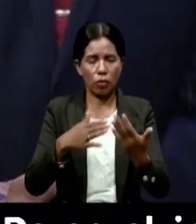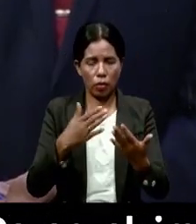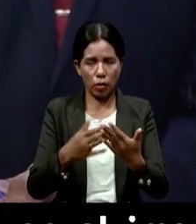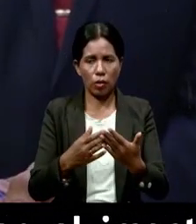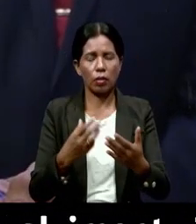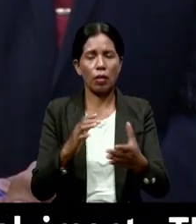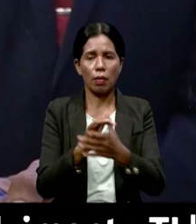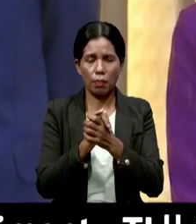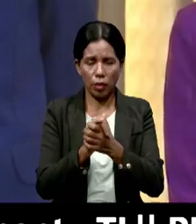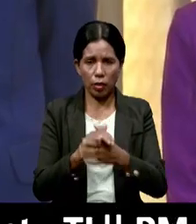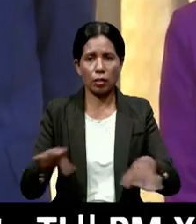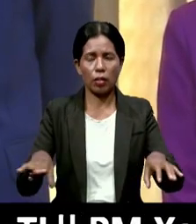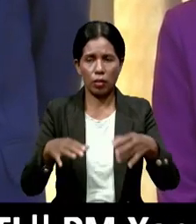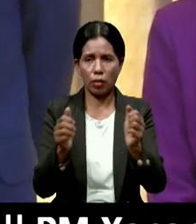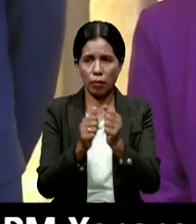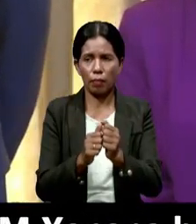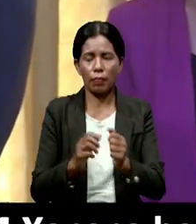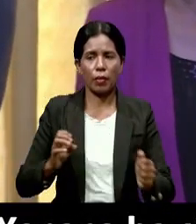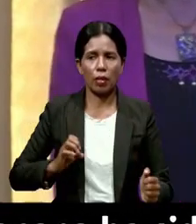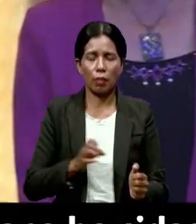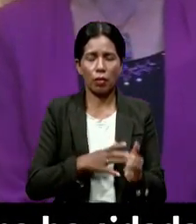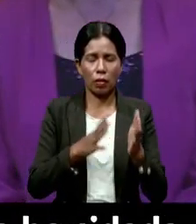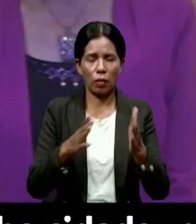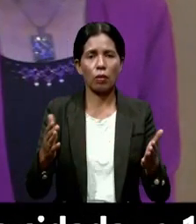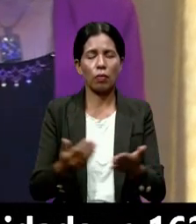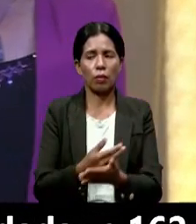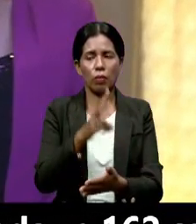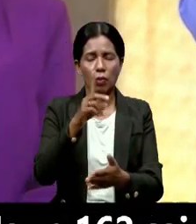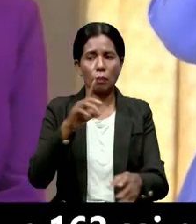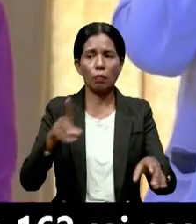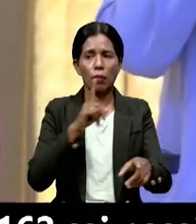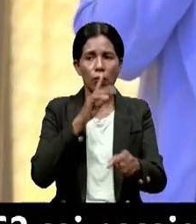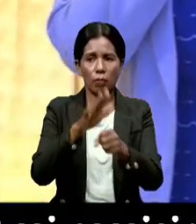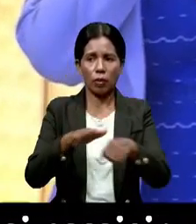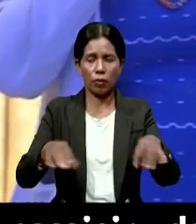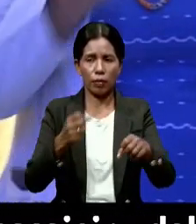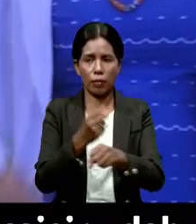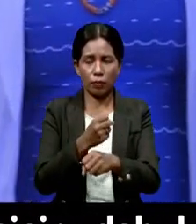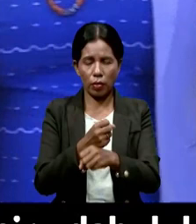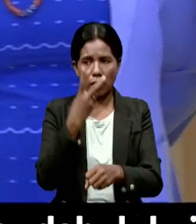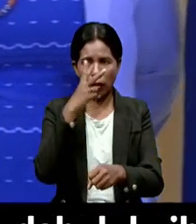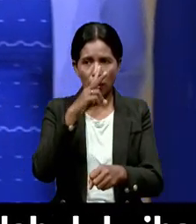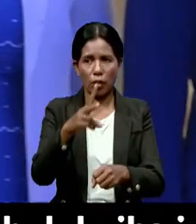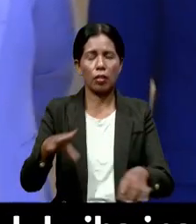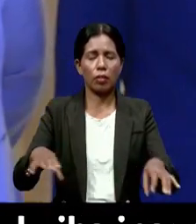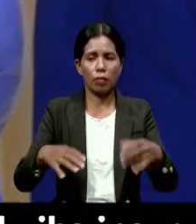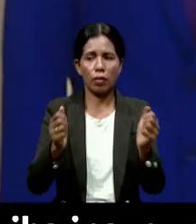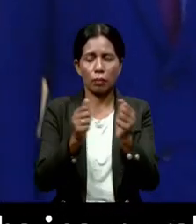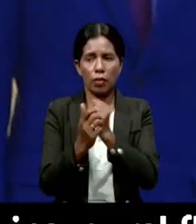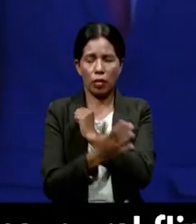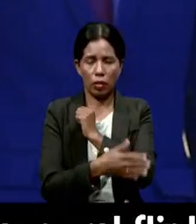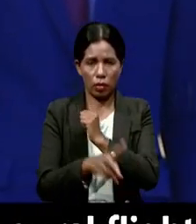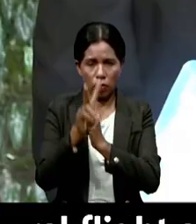meter em relação. Embaixador Fong Ruane Mos promete a tu serviço Macas, onde fortifica a liutan cooperação bilateral entre a nação